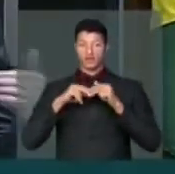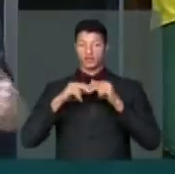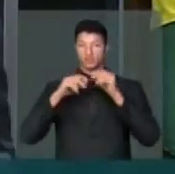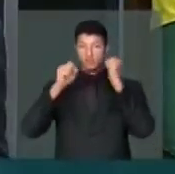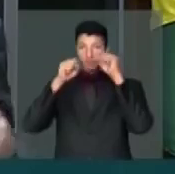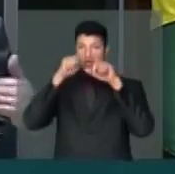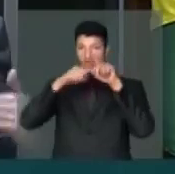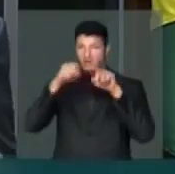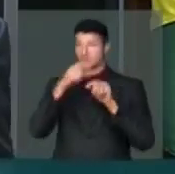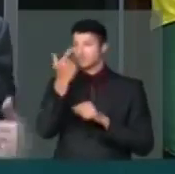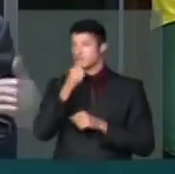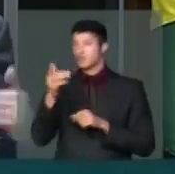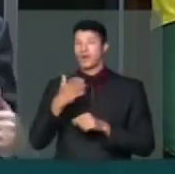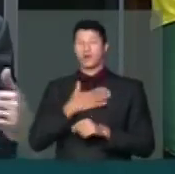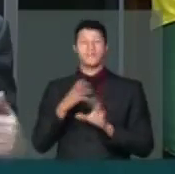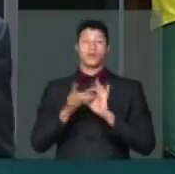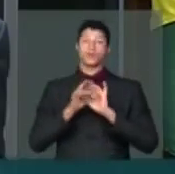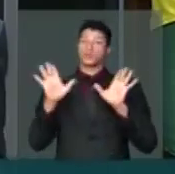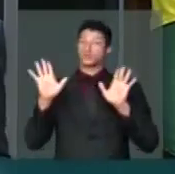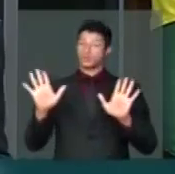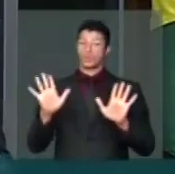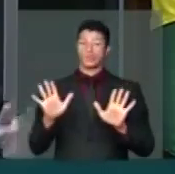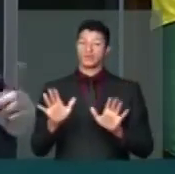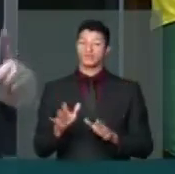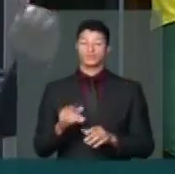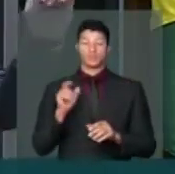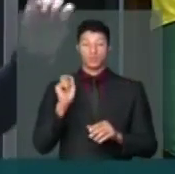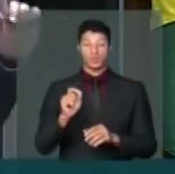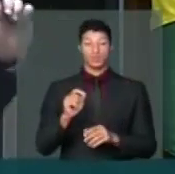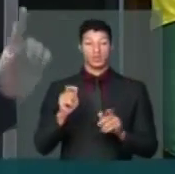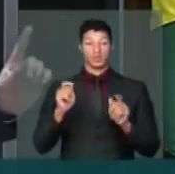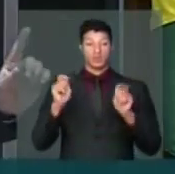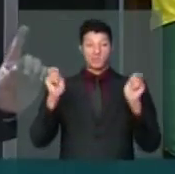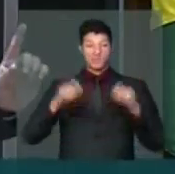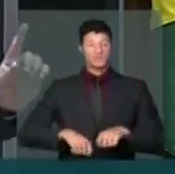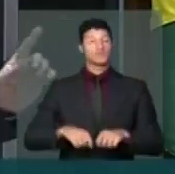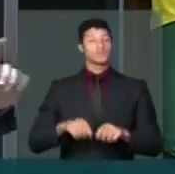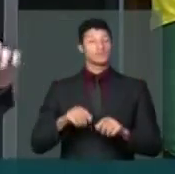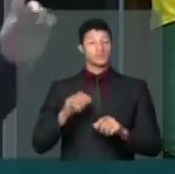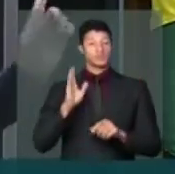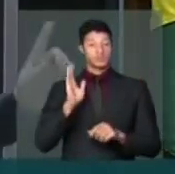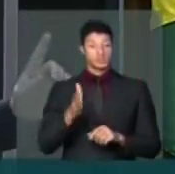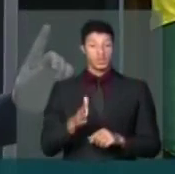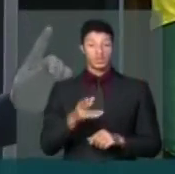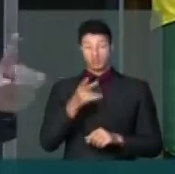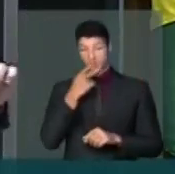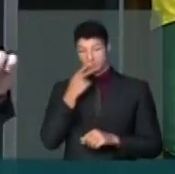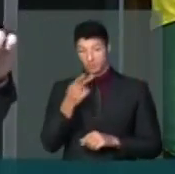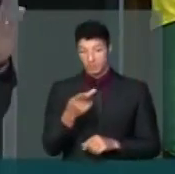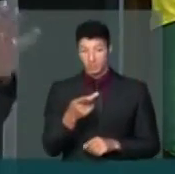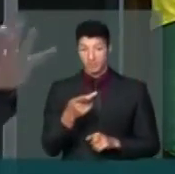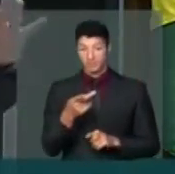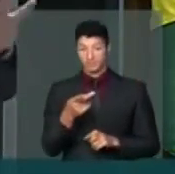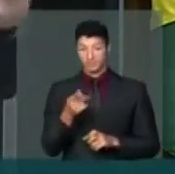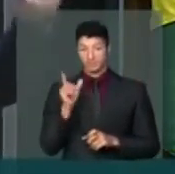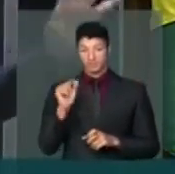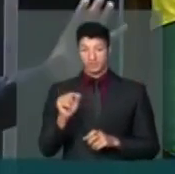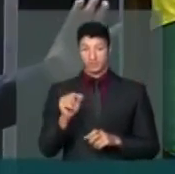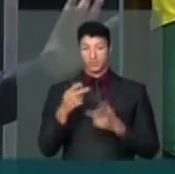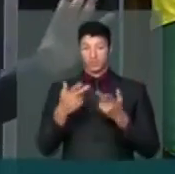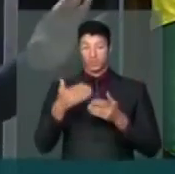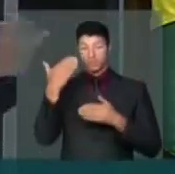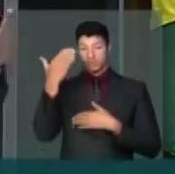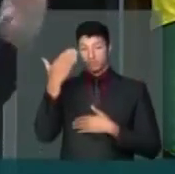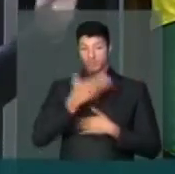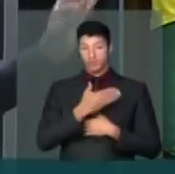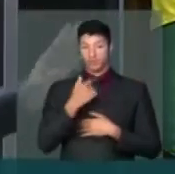gravação sem a minha autorização, o que por si só já colocaria isso como